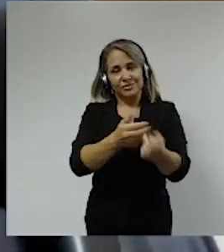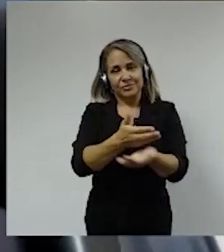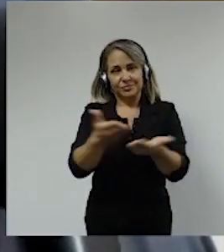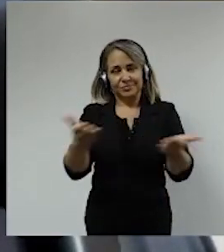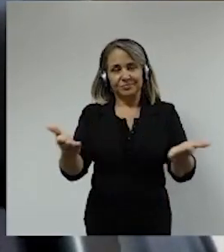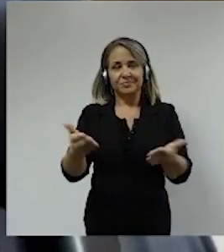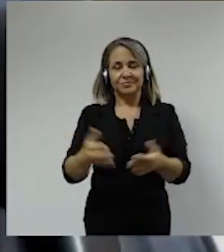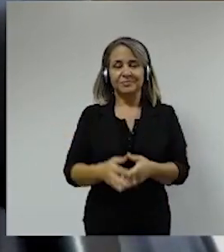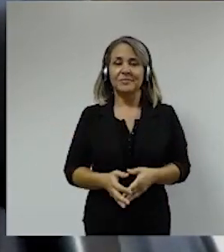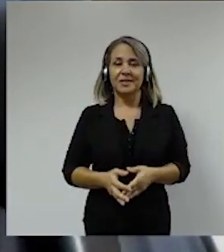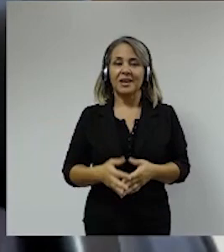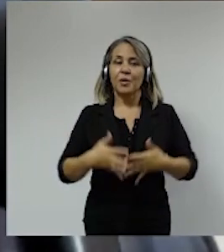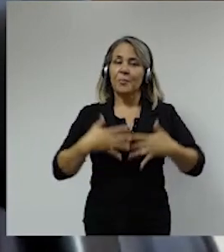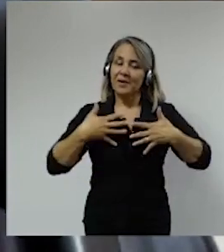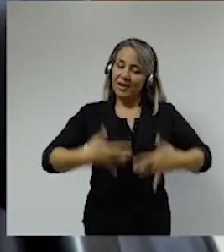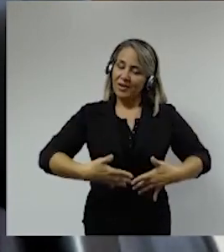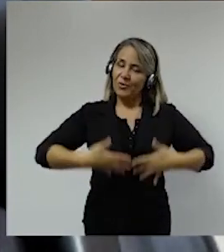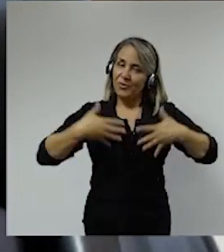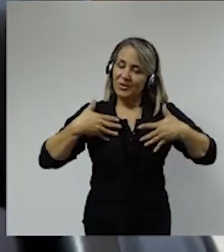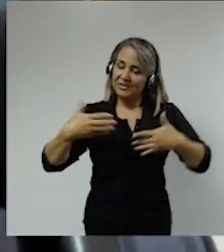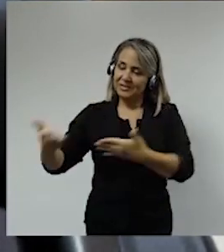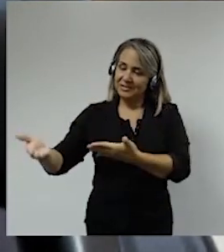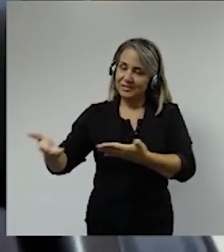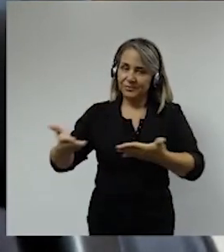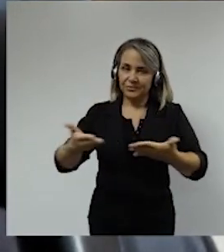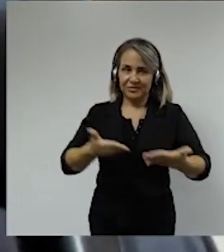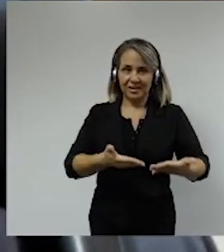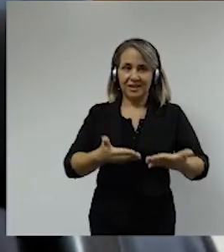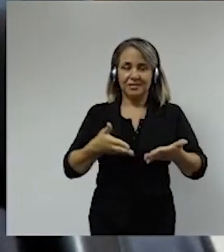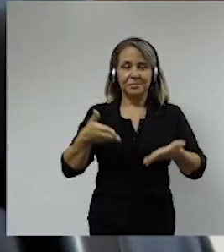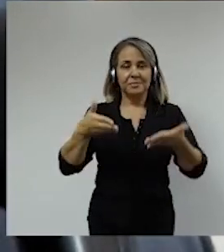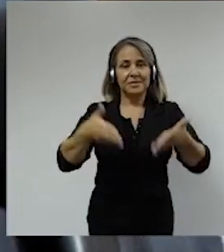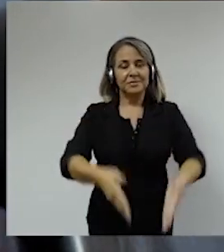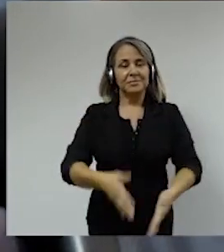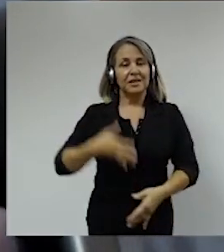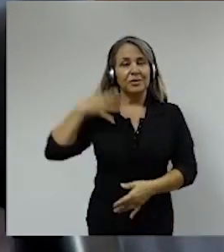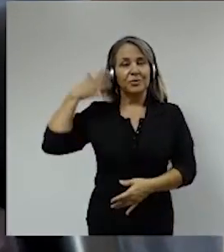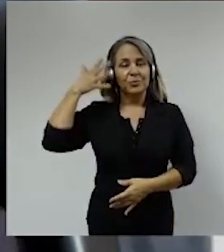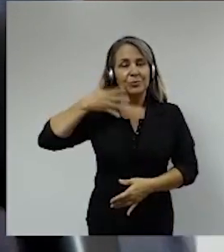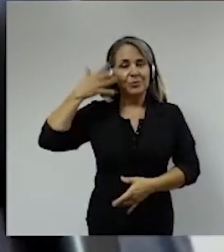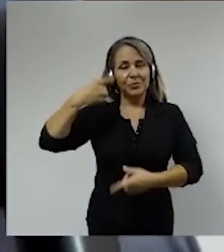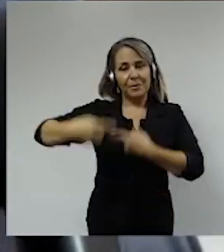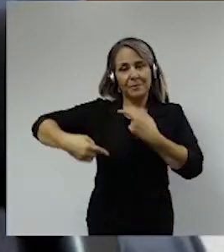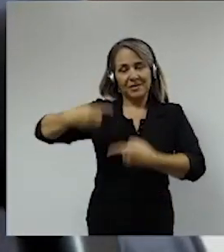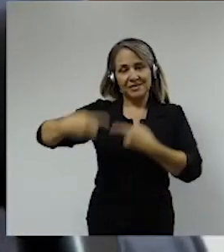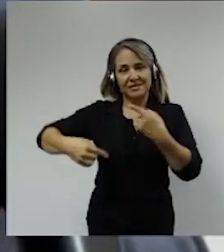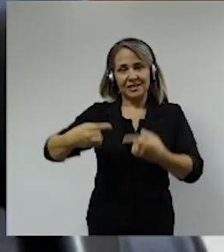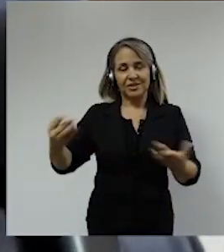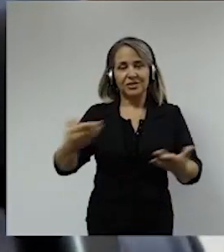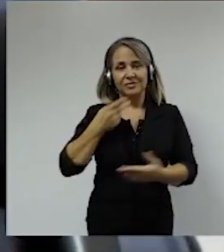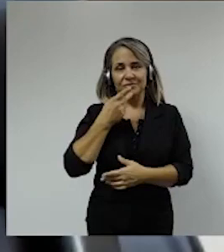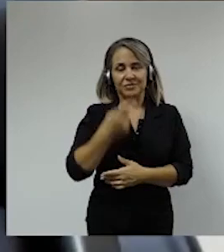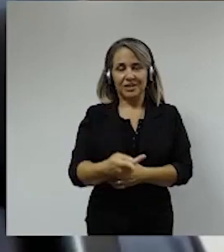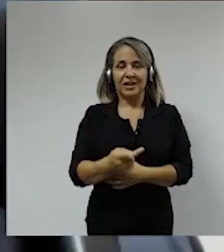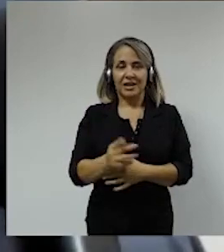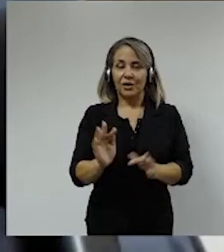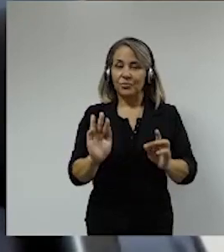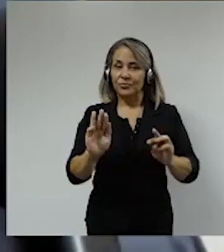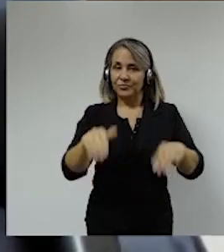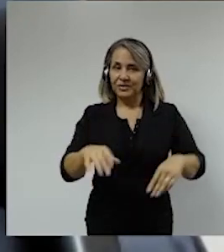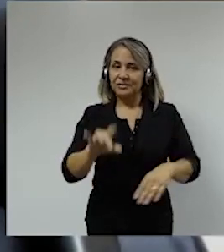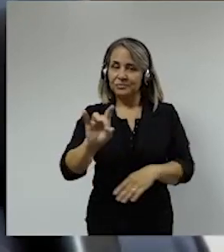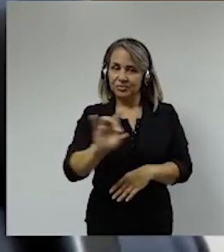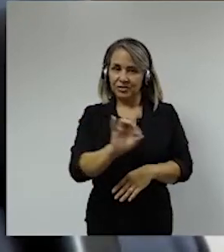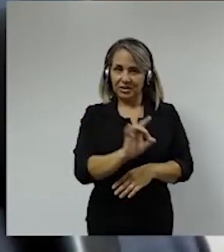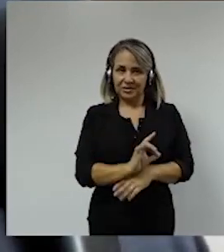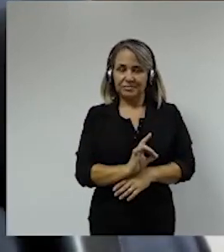vocês, uma grande honra ter sido convidado para participar desse debate. E vou passar agora a palavra para as considerações finais de cada